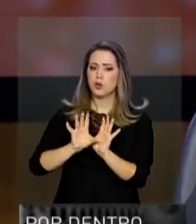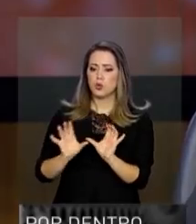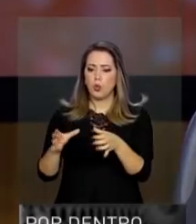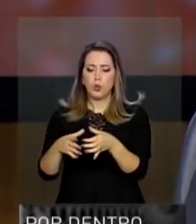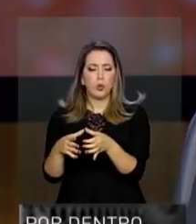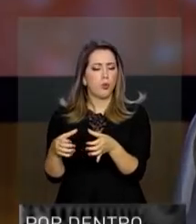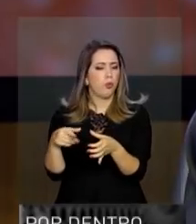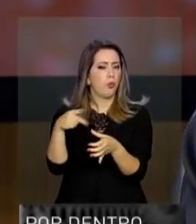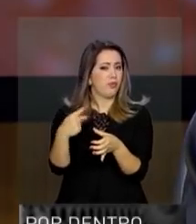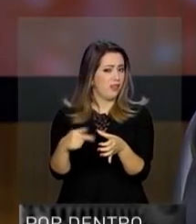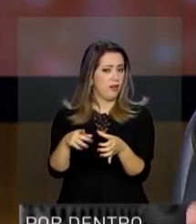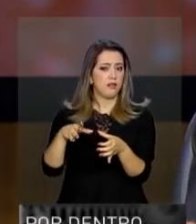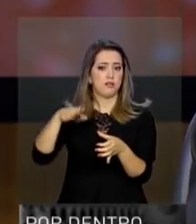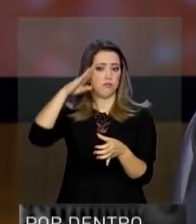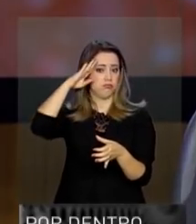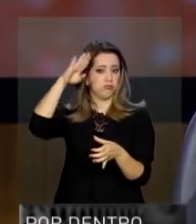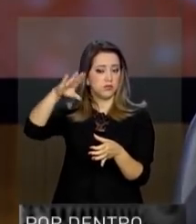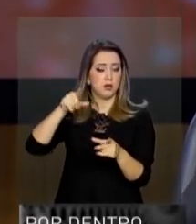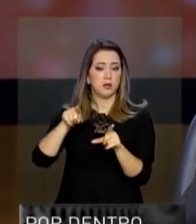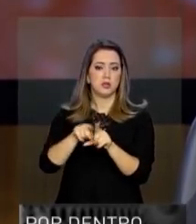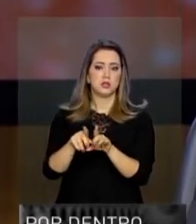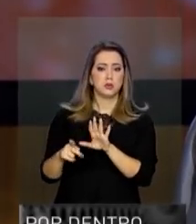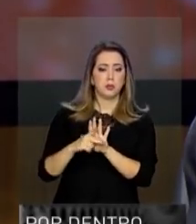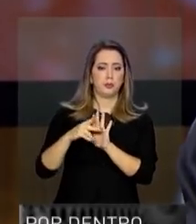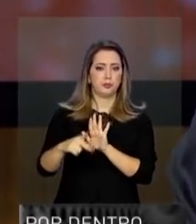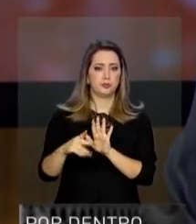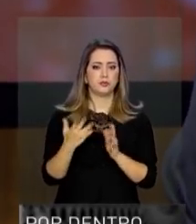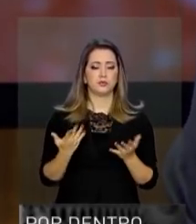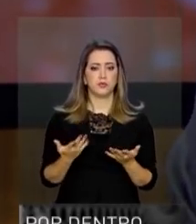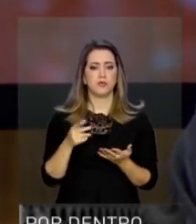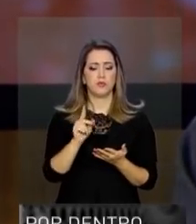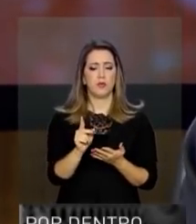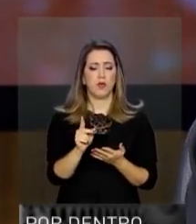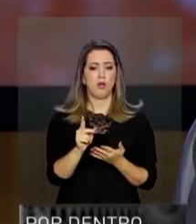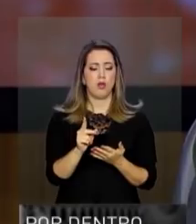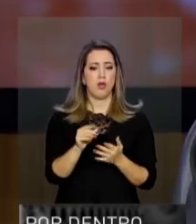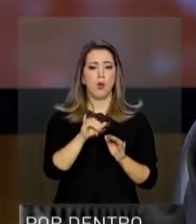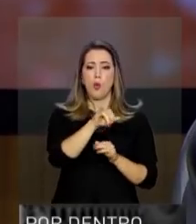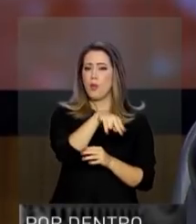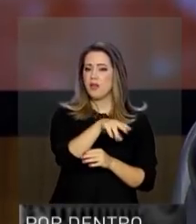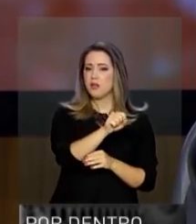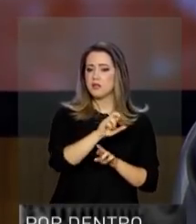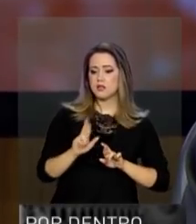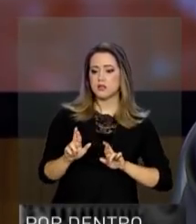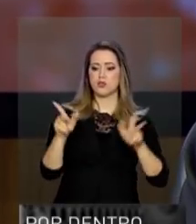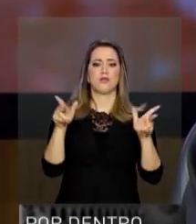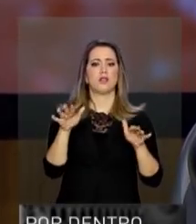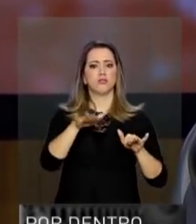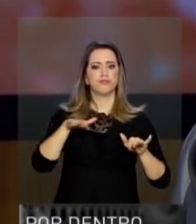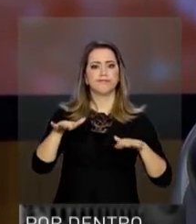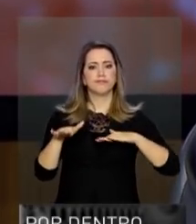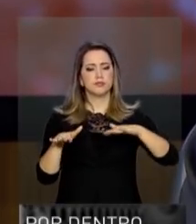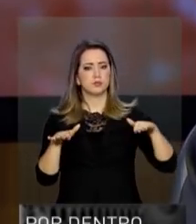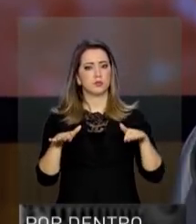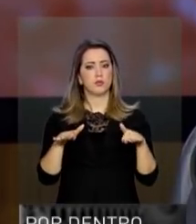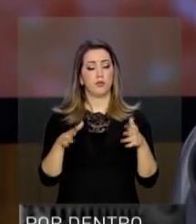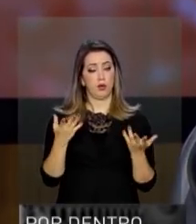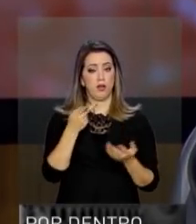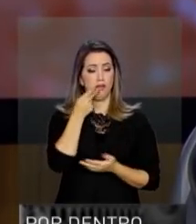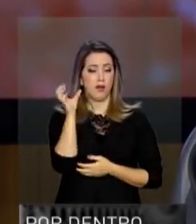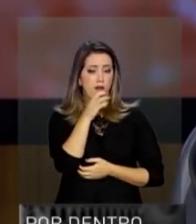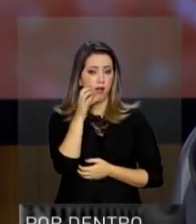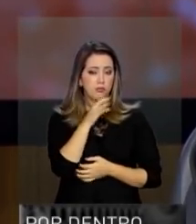do seu regime previdenciário, ou como queira não tratar de regime previdenciário. O que eu quero dizer com isso de maneira muito rápida e muito simples: a